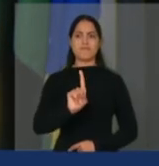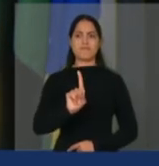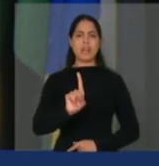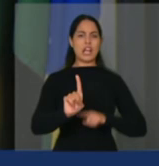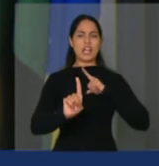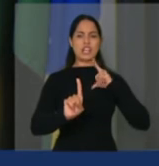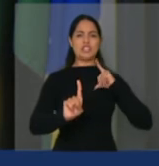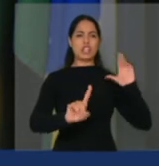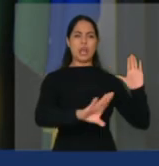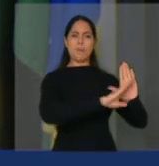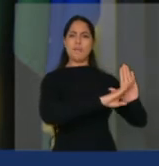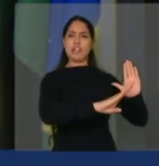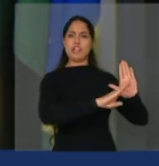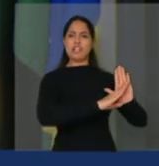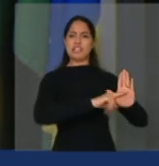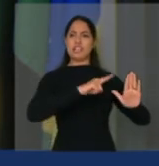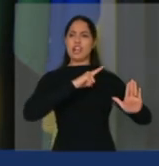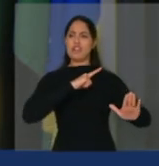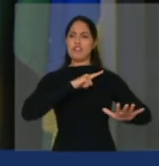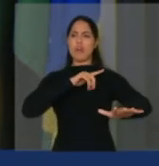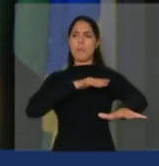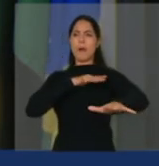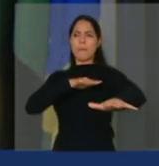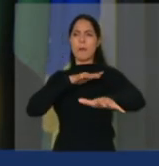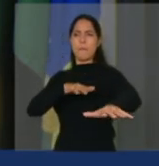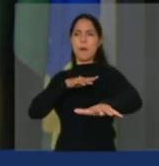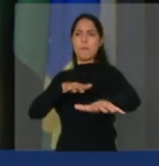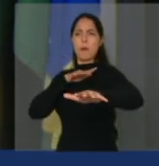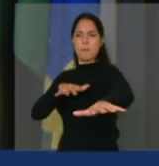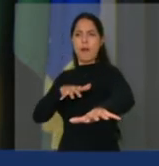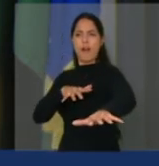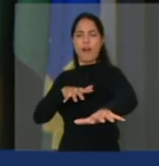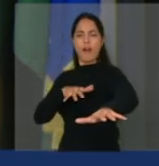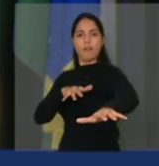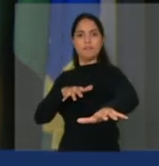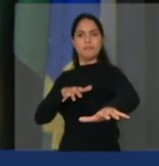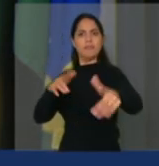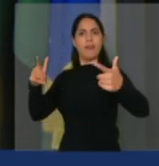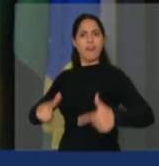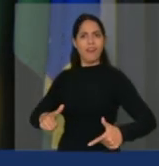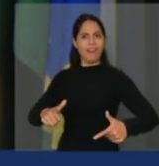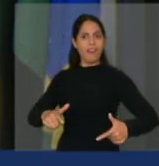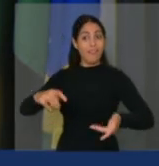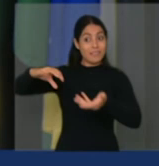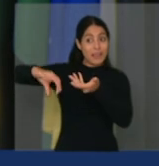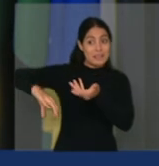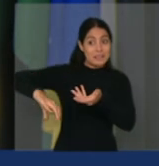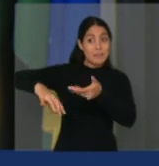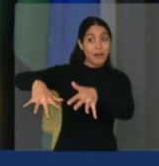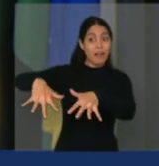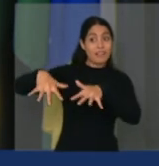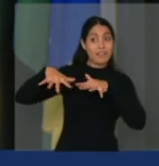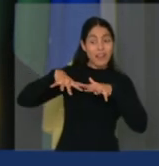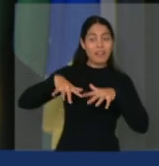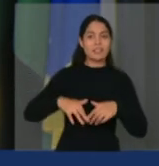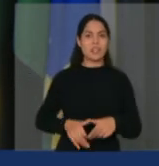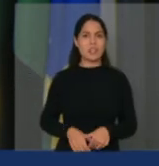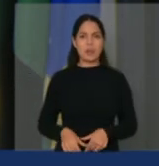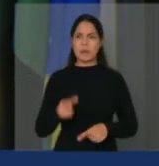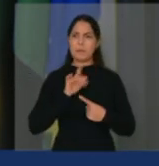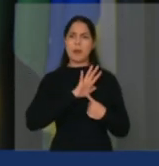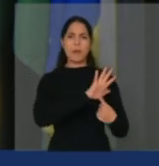militares tanques todo aparato das Forças Armadas na Esplanada dos Ministérios para poder estar